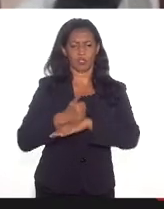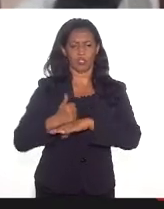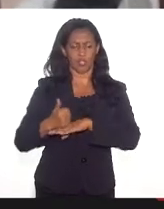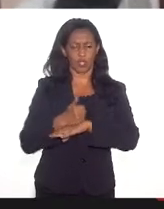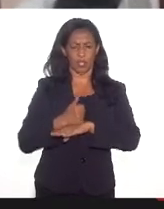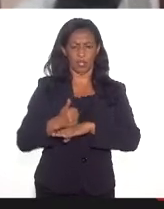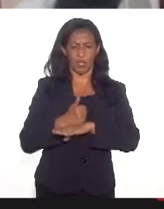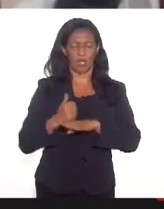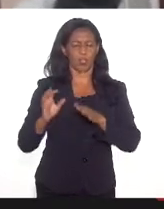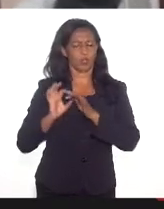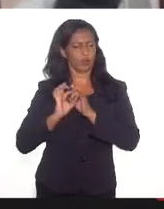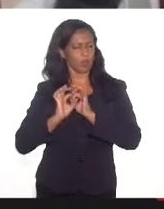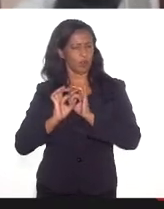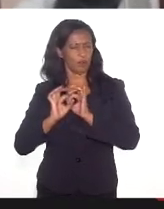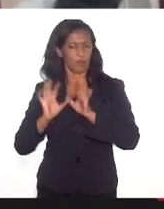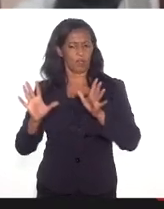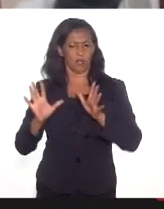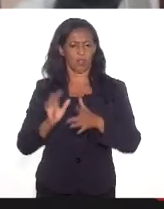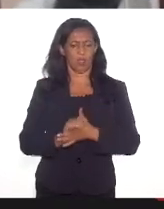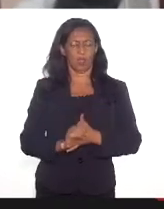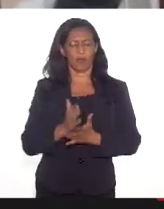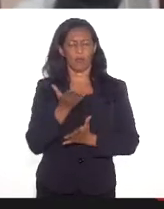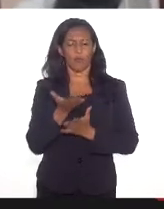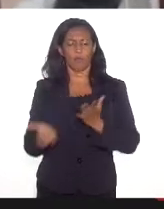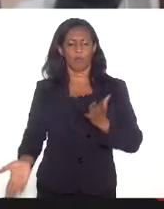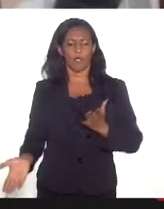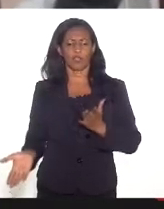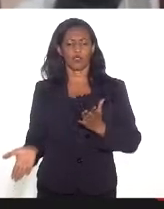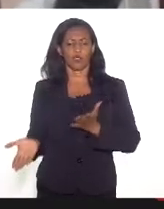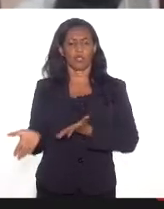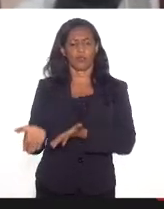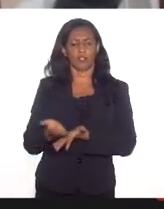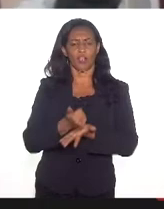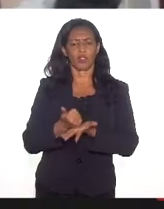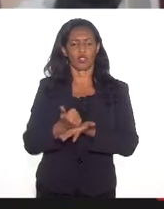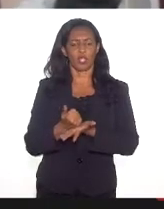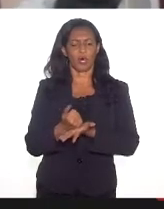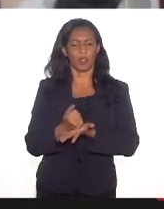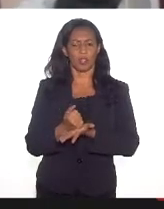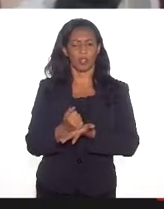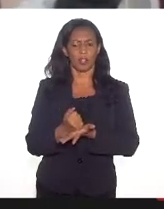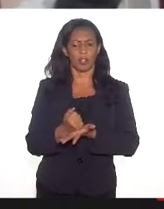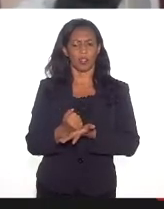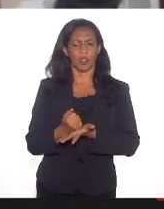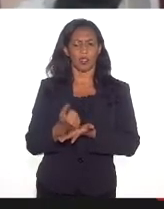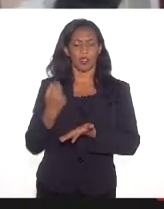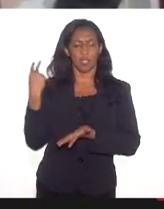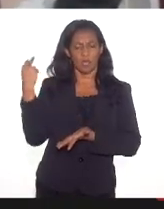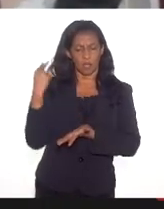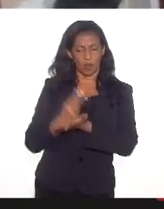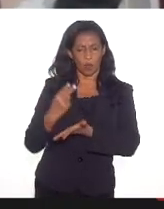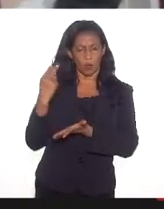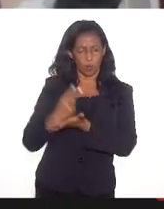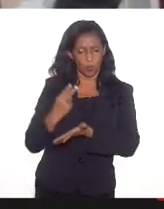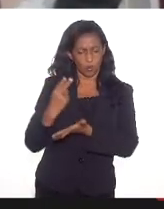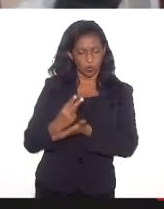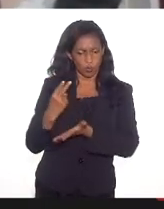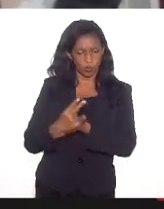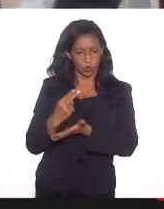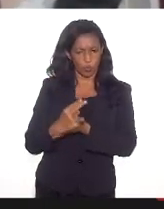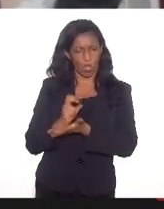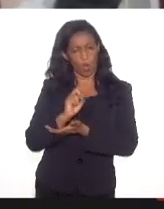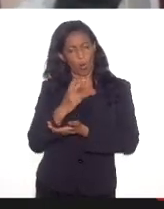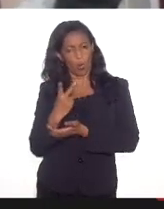da sua liberdade que foi perdida subtraída e quer mostrar a si mesmo que realmente mudou que se